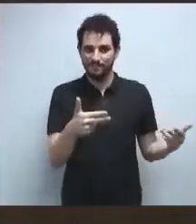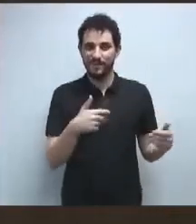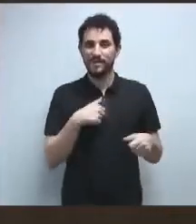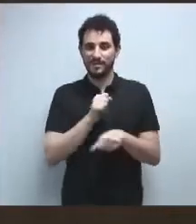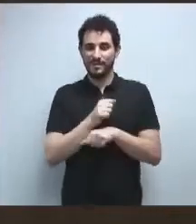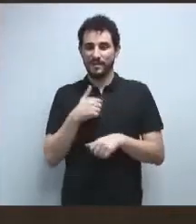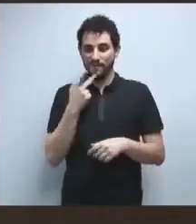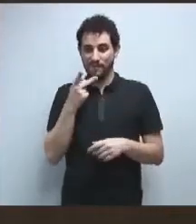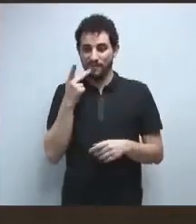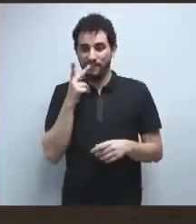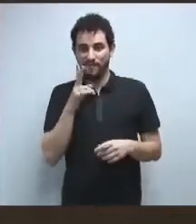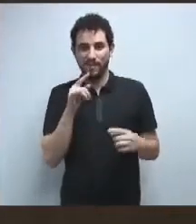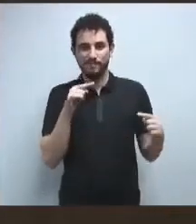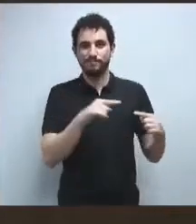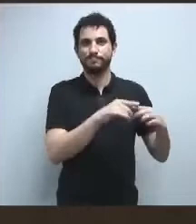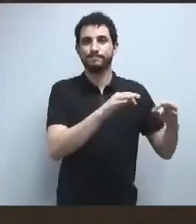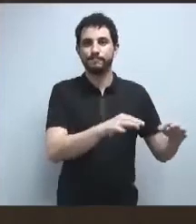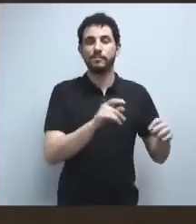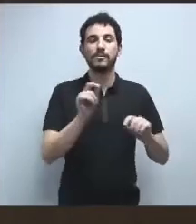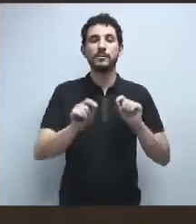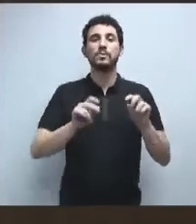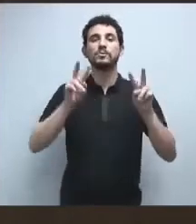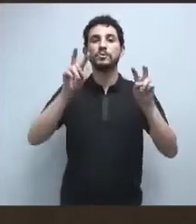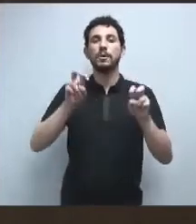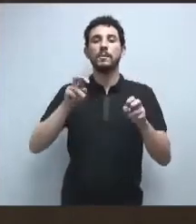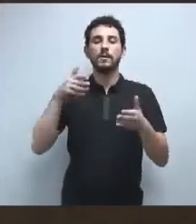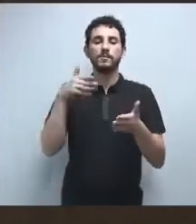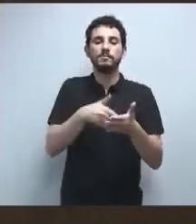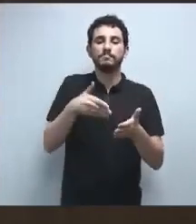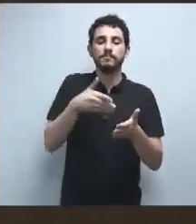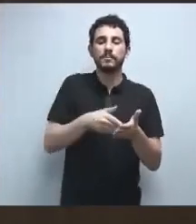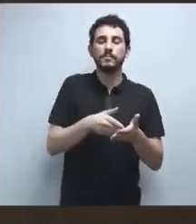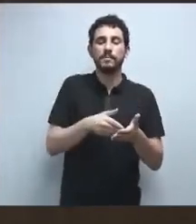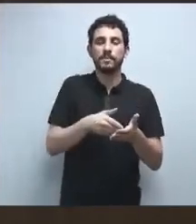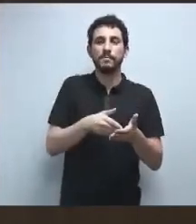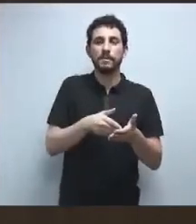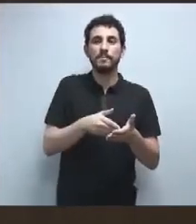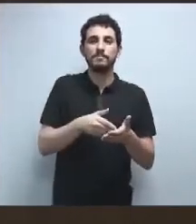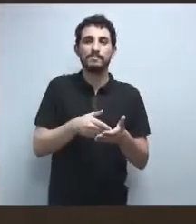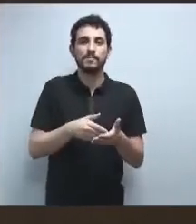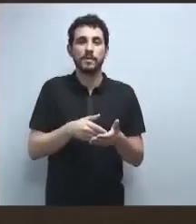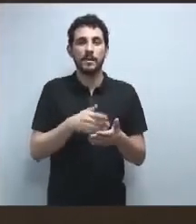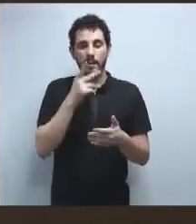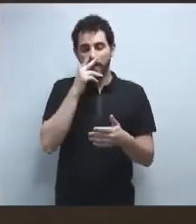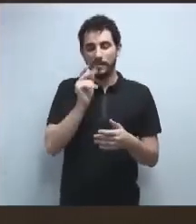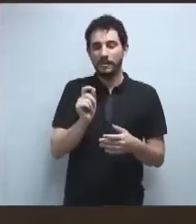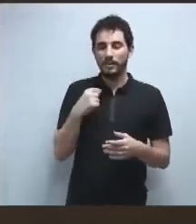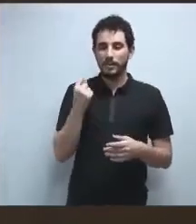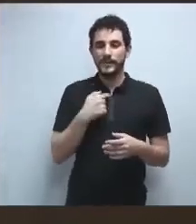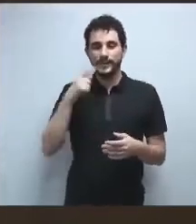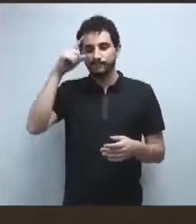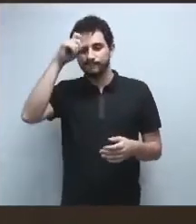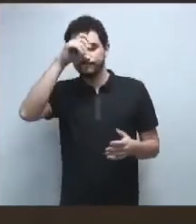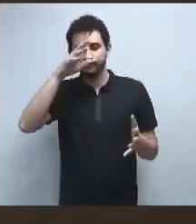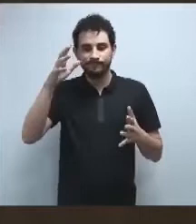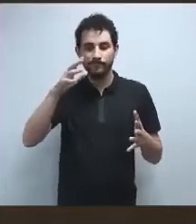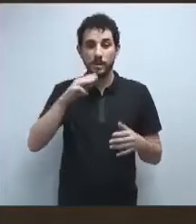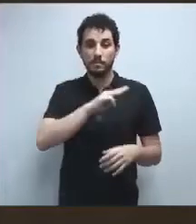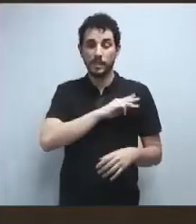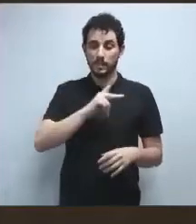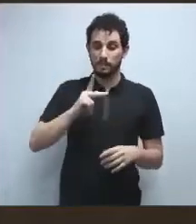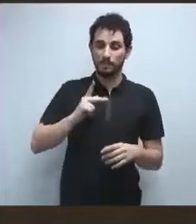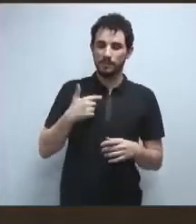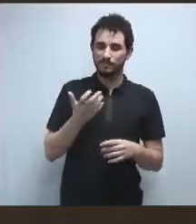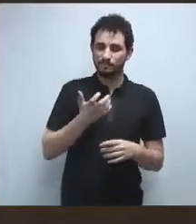era exatamente um dos obstáculos e nós encontramos pra fazer com que o ministério público se